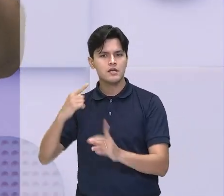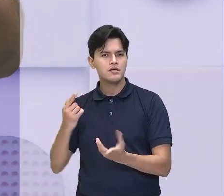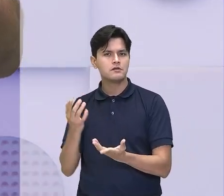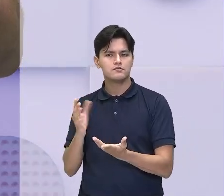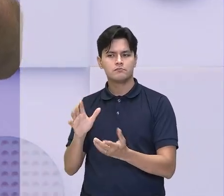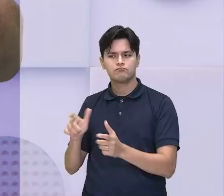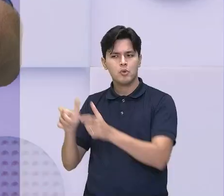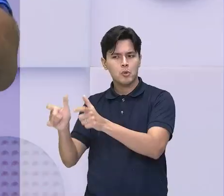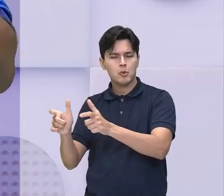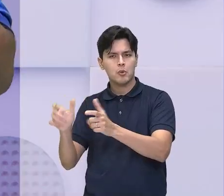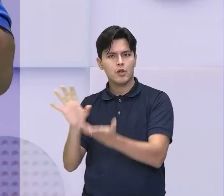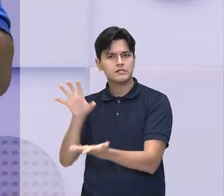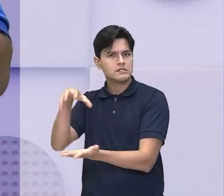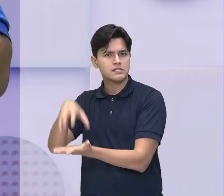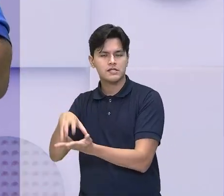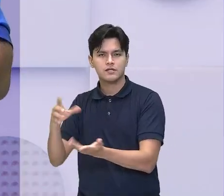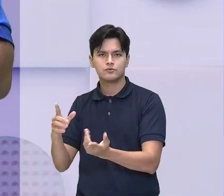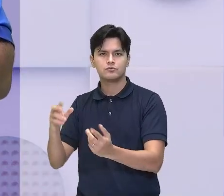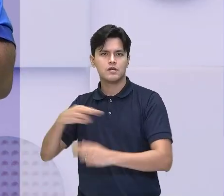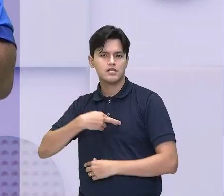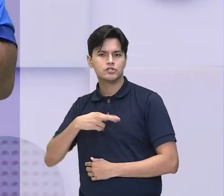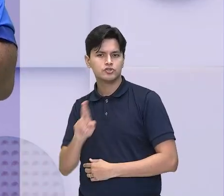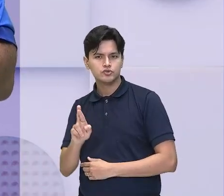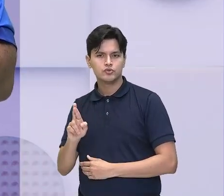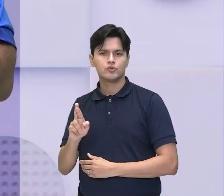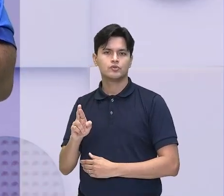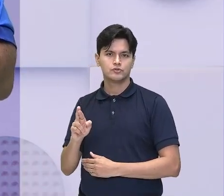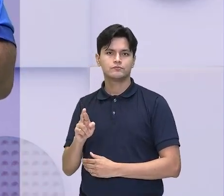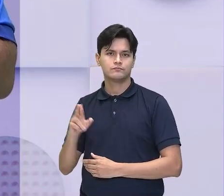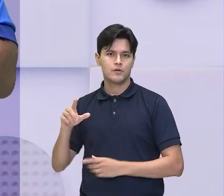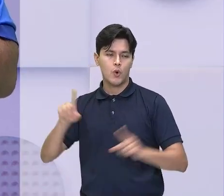religiosas e a dimensão do cuidado com o ser humano.